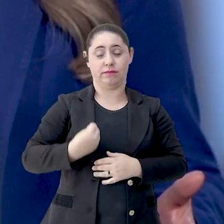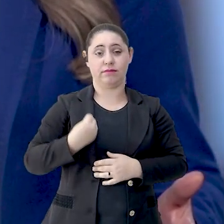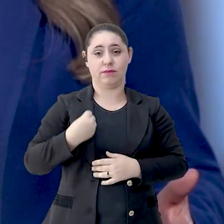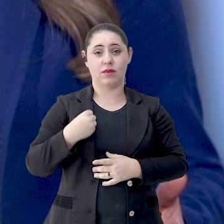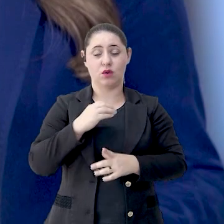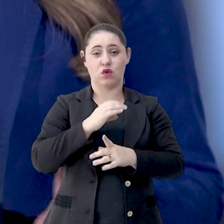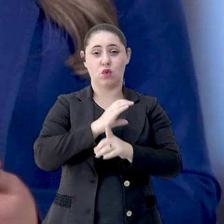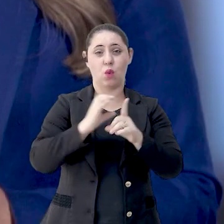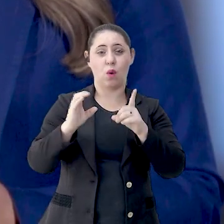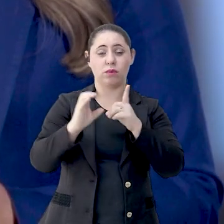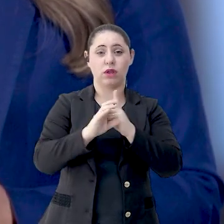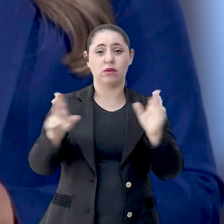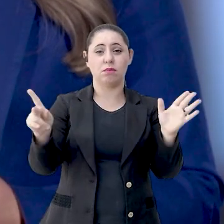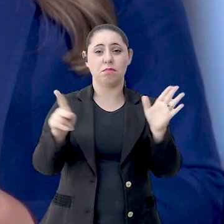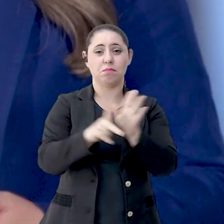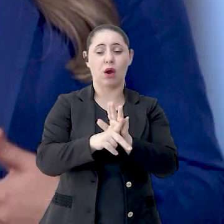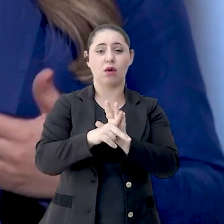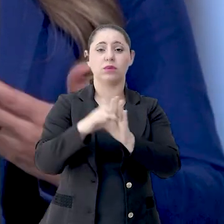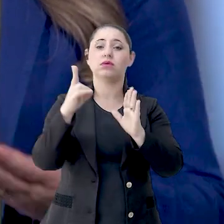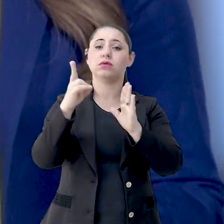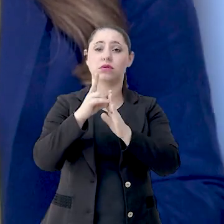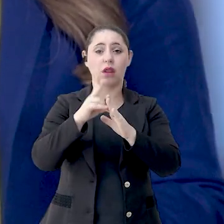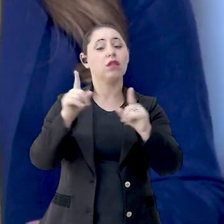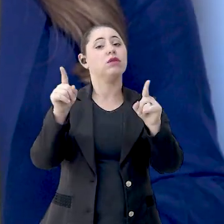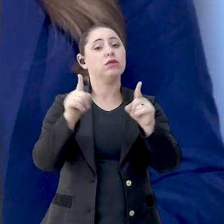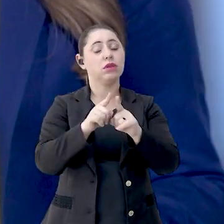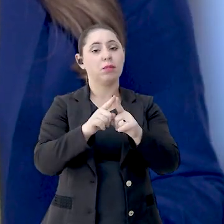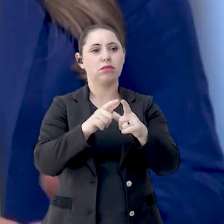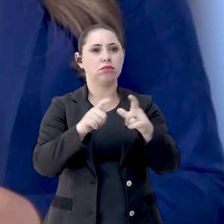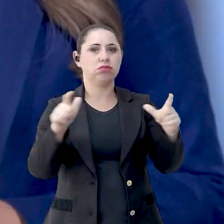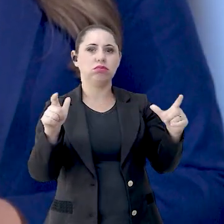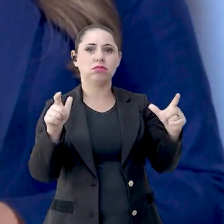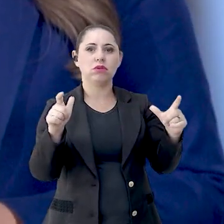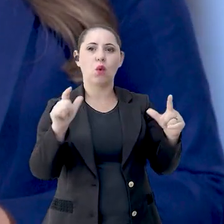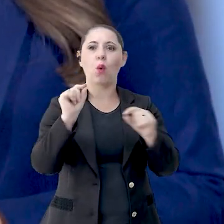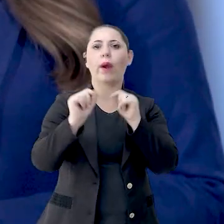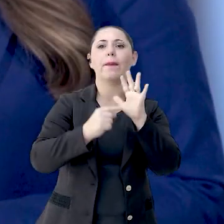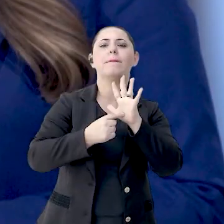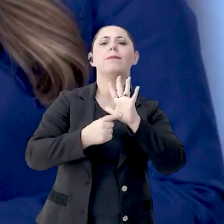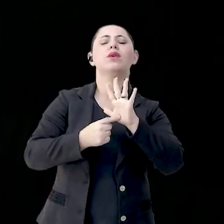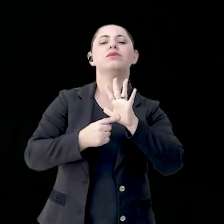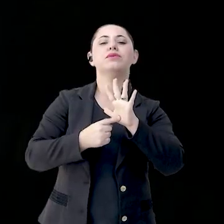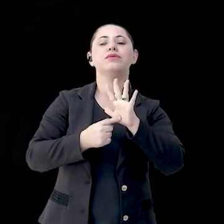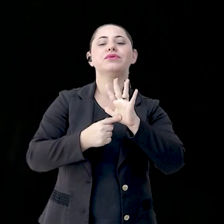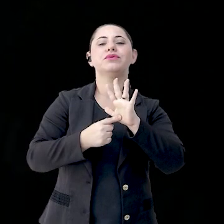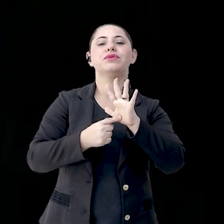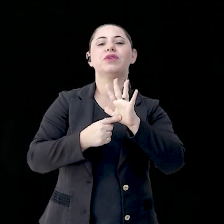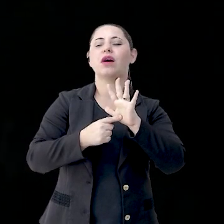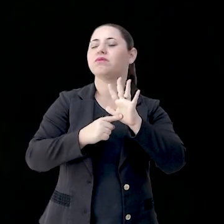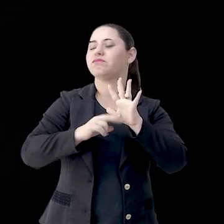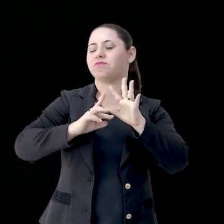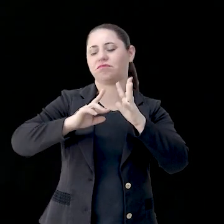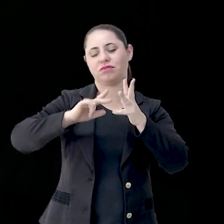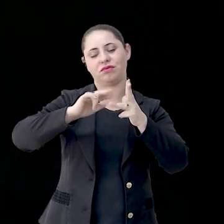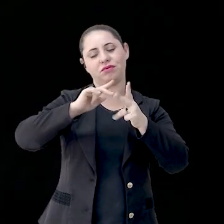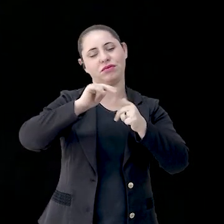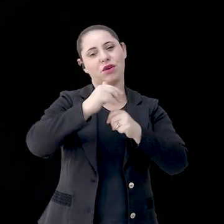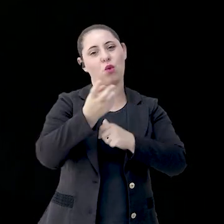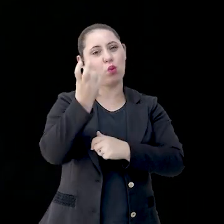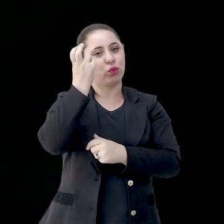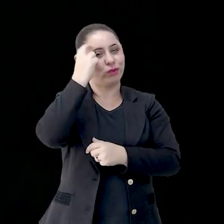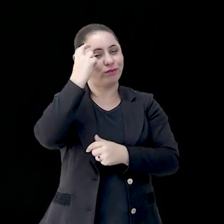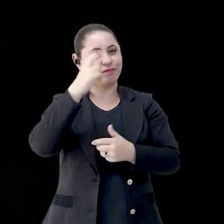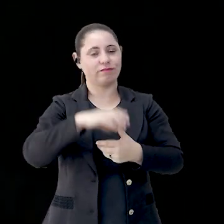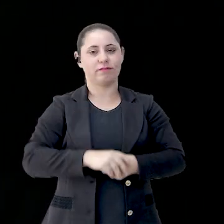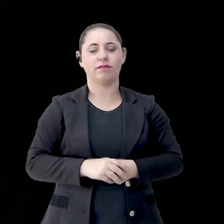também é grande, o que revela um multiculturalismo local. Por lá, o meio rural é um